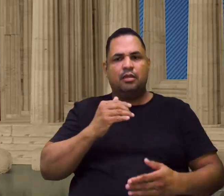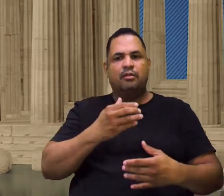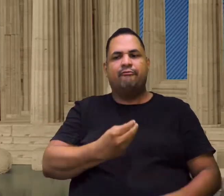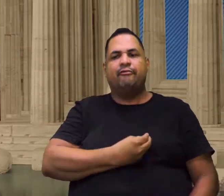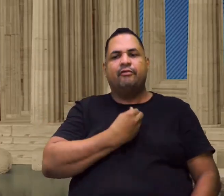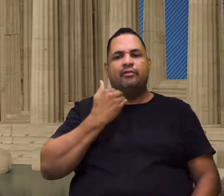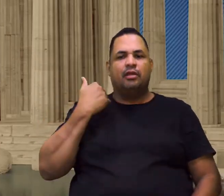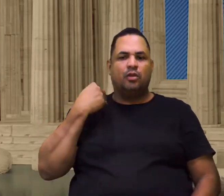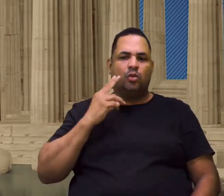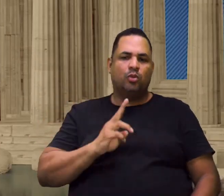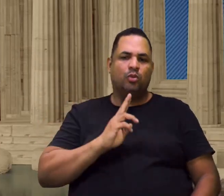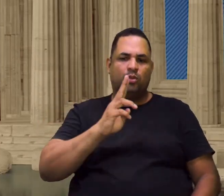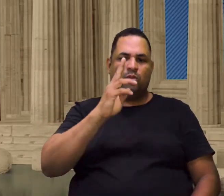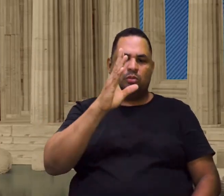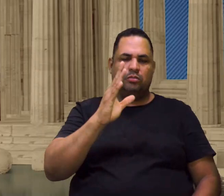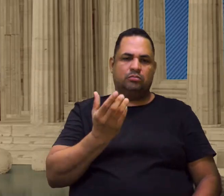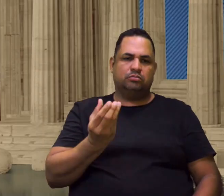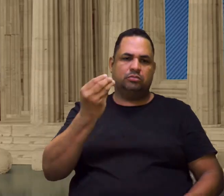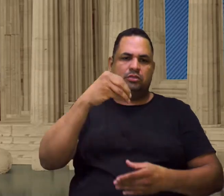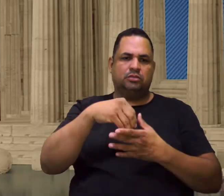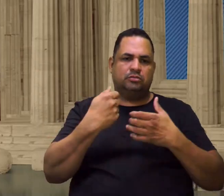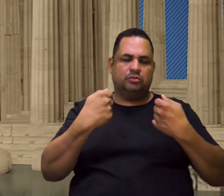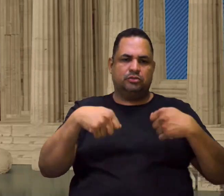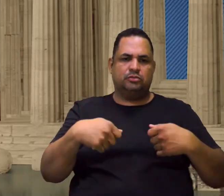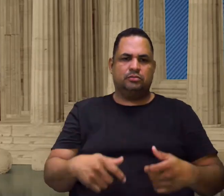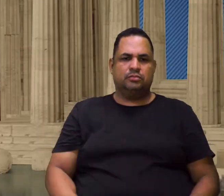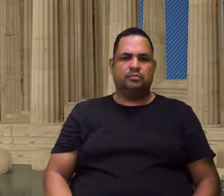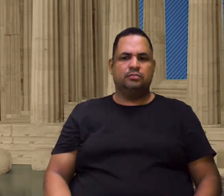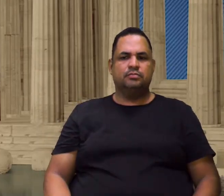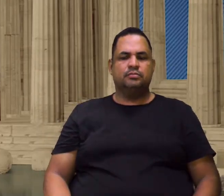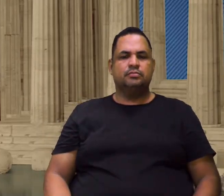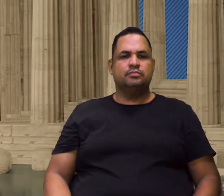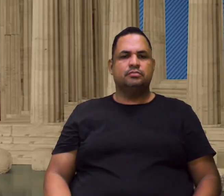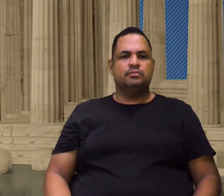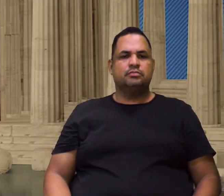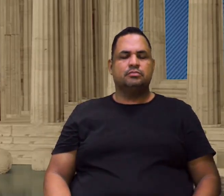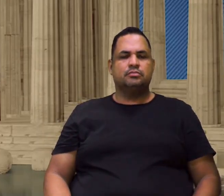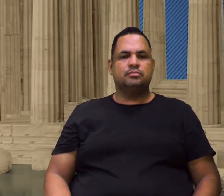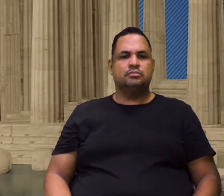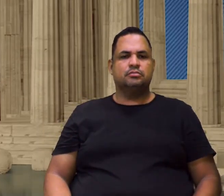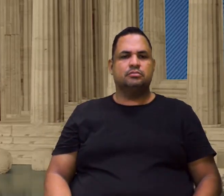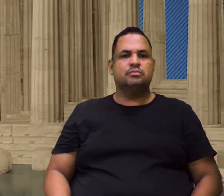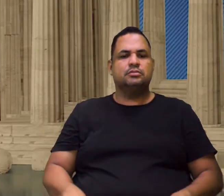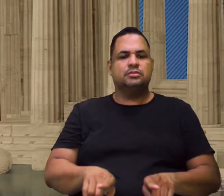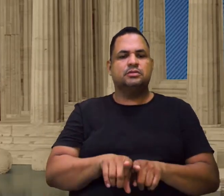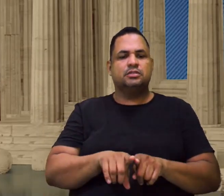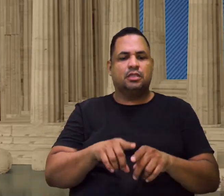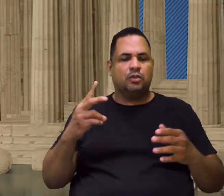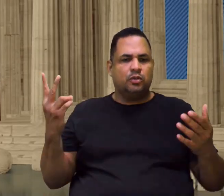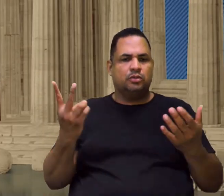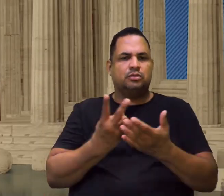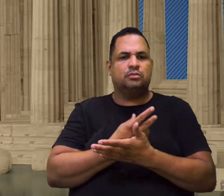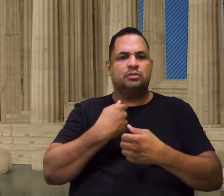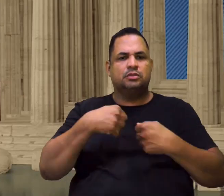sobreviver diante dessa perspectiva. E assim o faz dentro do meio ambiente, né? Temos que ter um equilíbrio, buscar aquilo